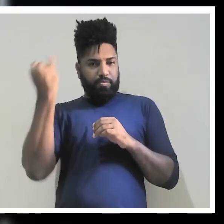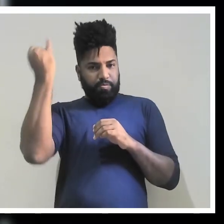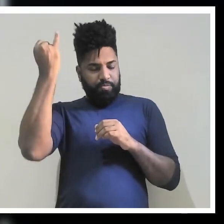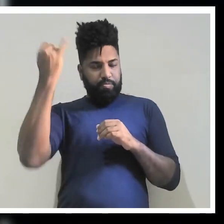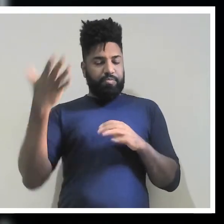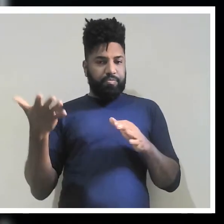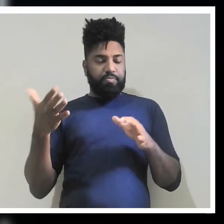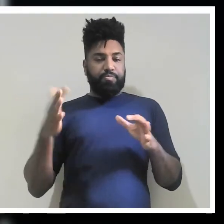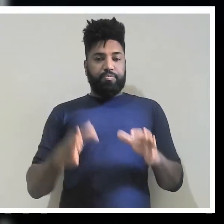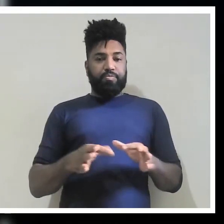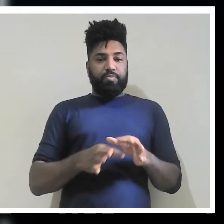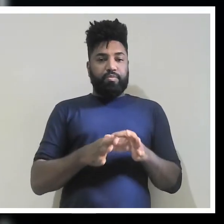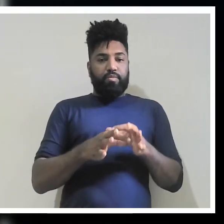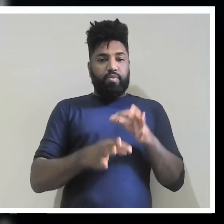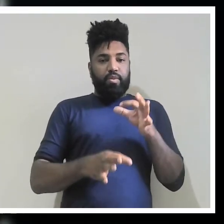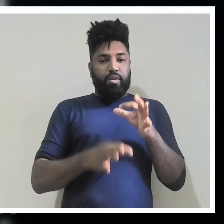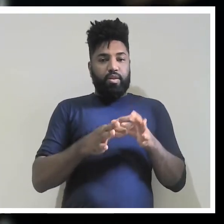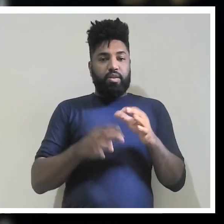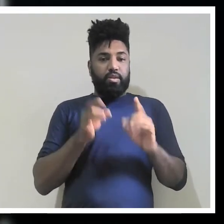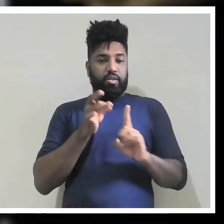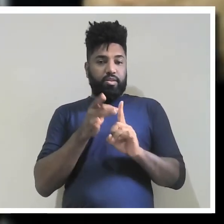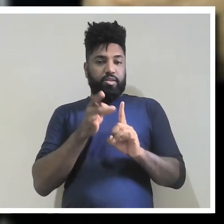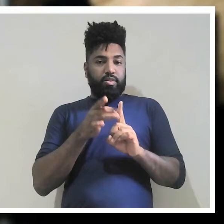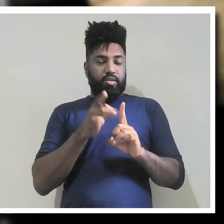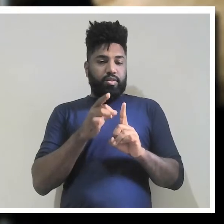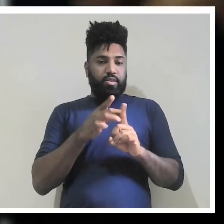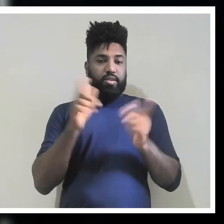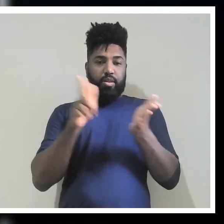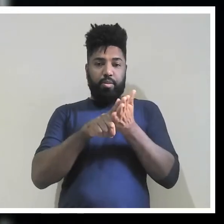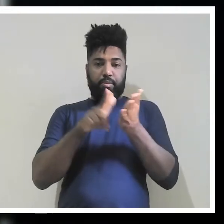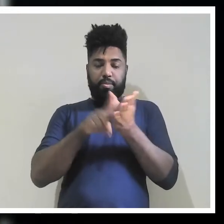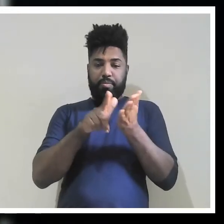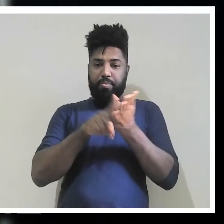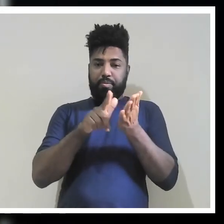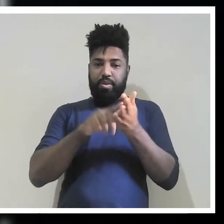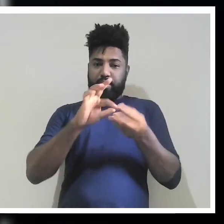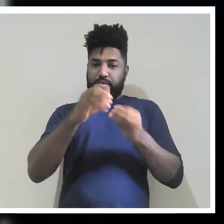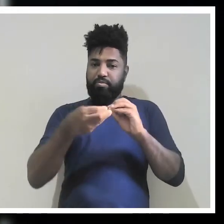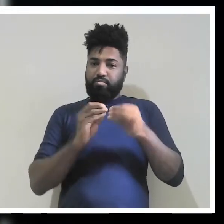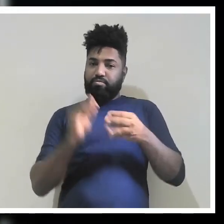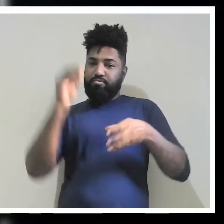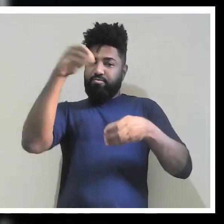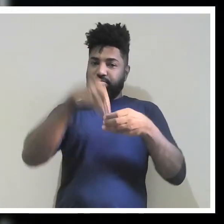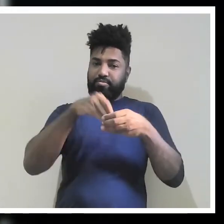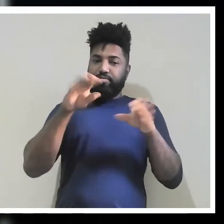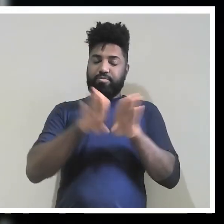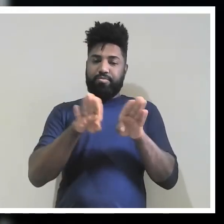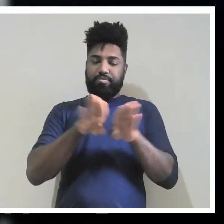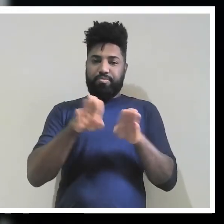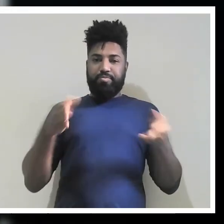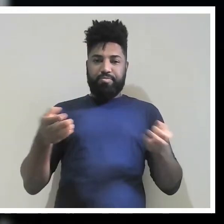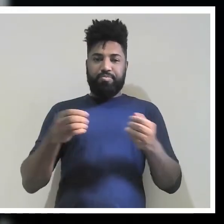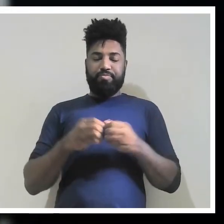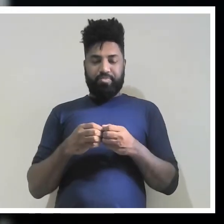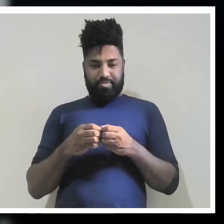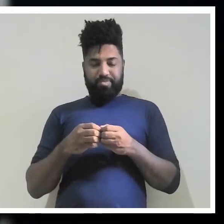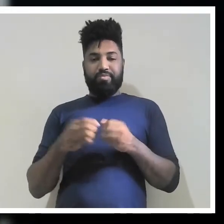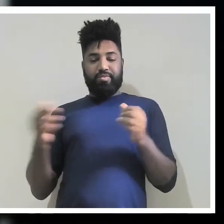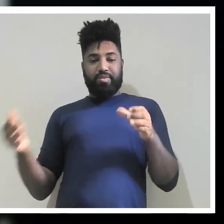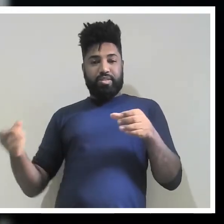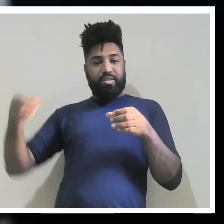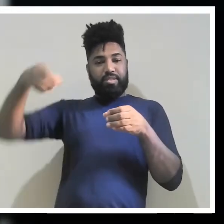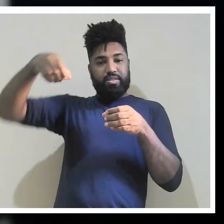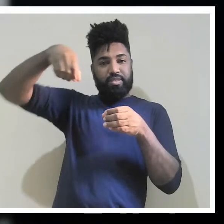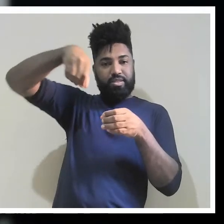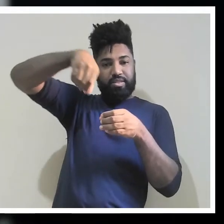de vidro e, por fim, o papel de filtro qualitativo que nós acabamos de dobrar. Aí basta ir vertendo a solução ali para